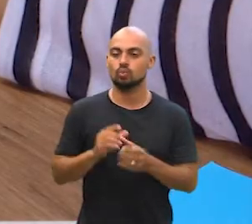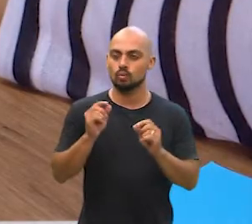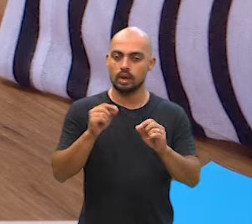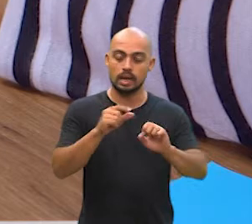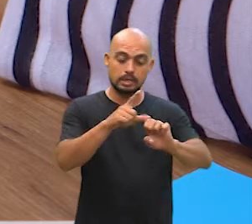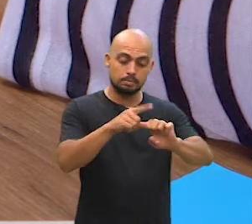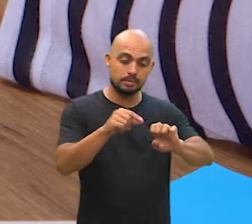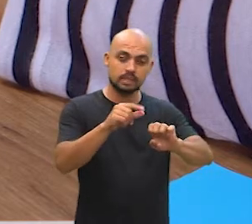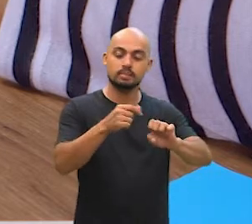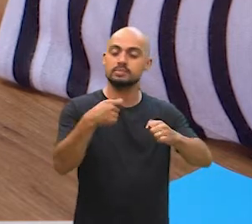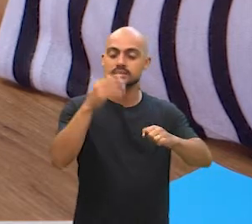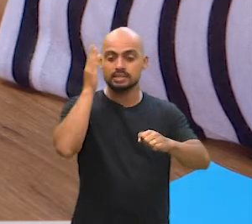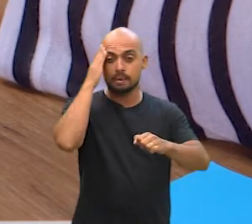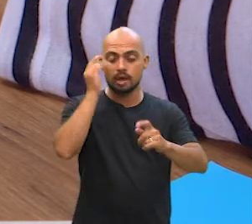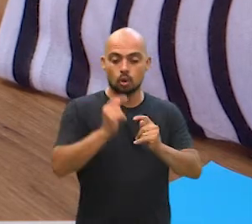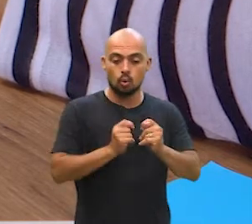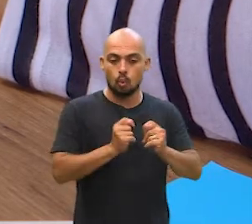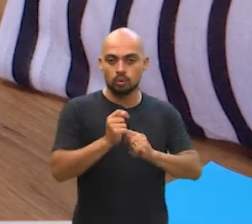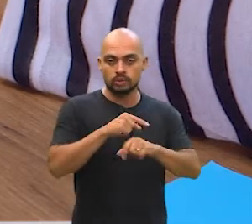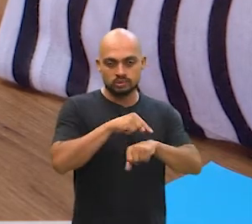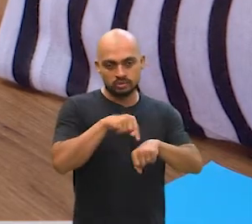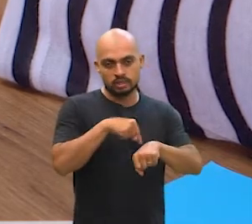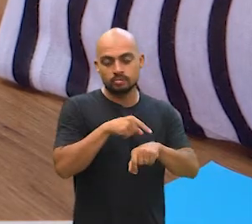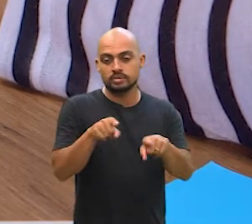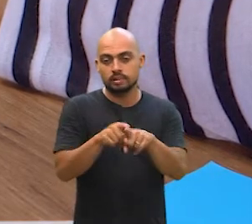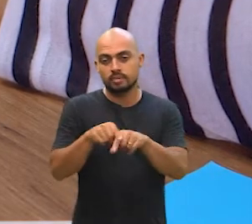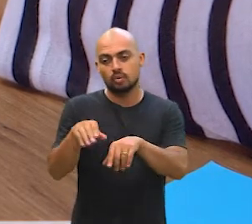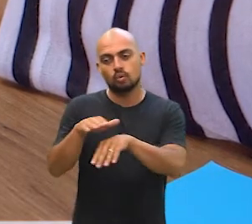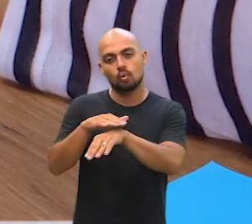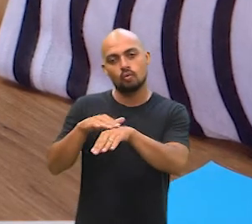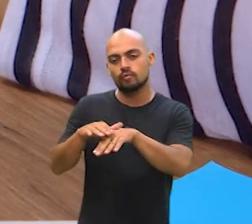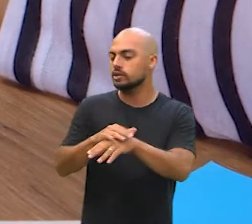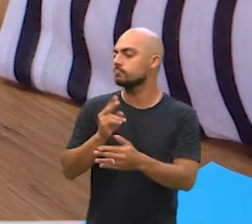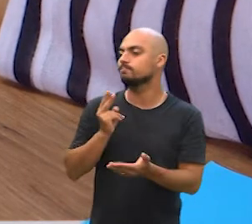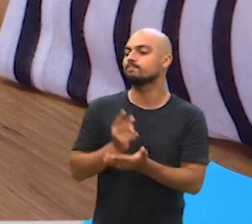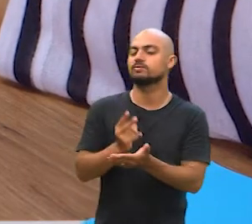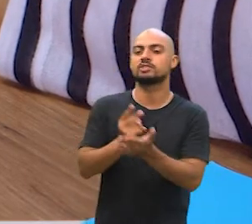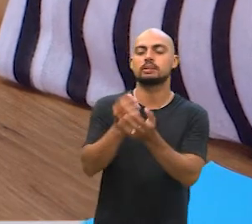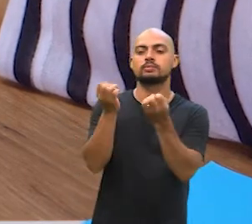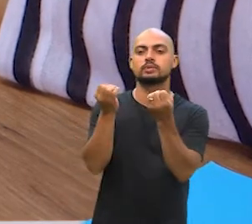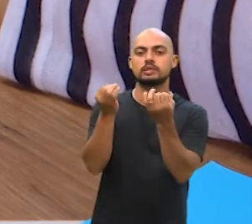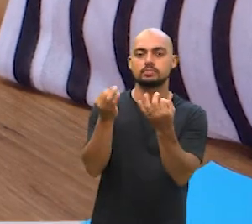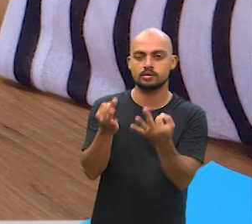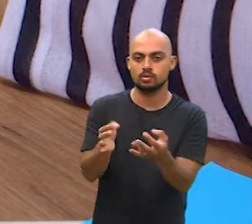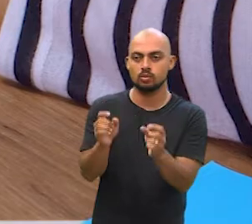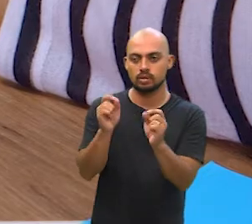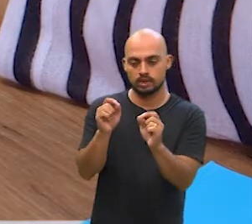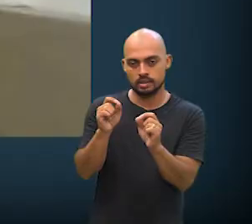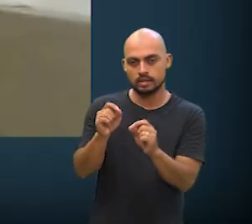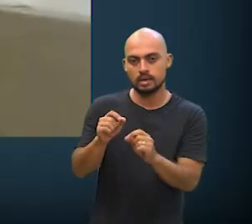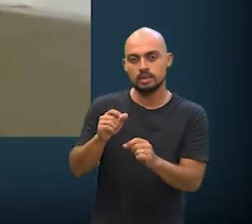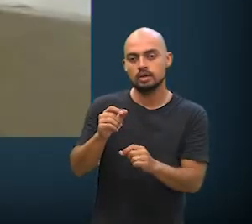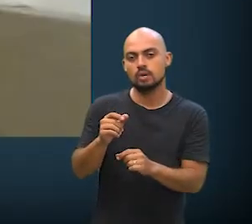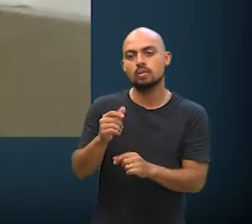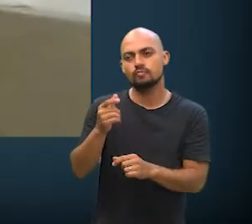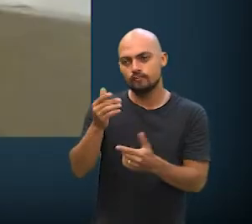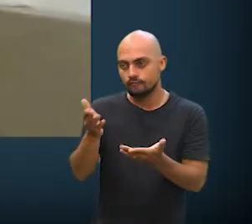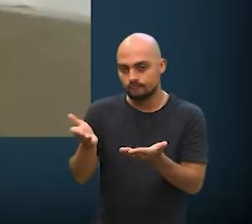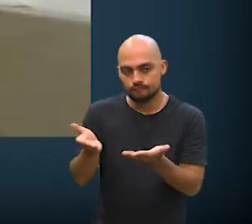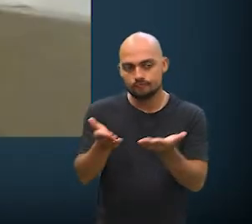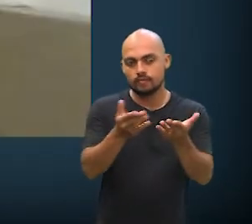empreender é fundamental. E essas conversas que eu sempre sugiro das pessoas terem, com pessoas que atuam na